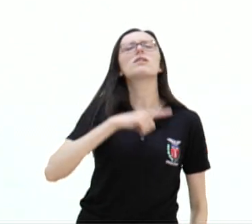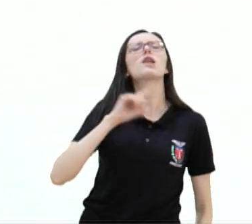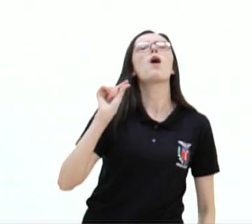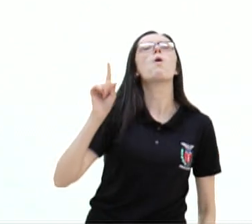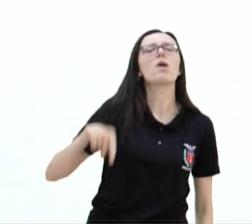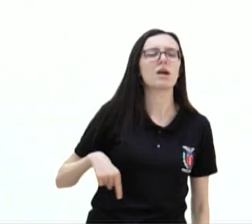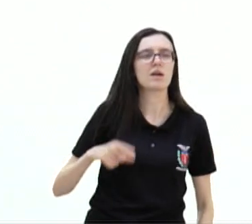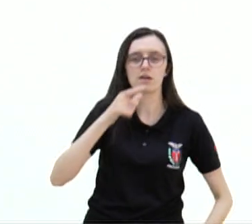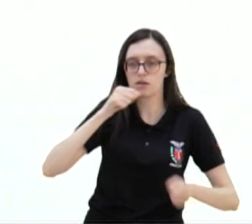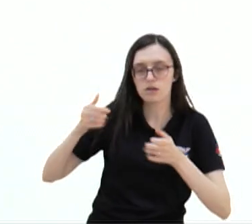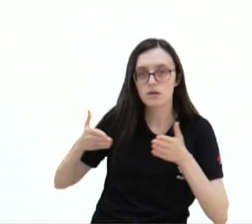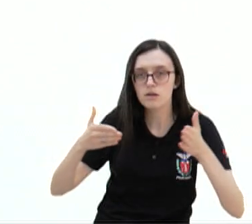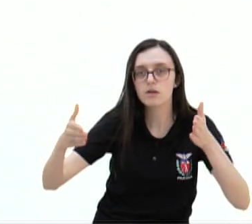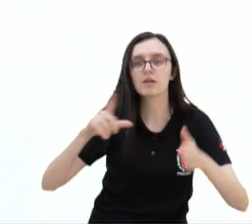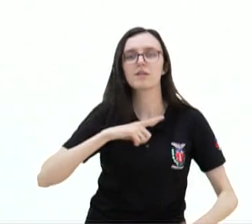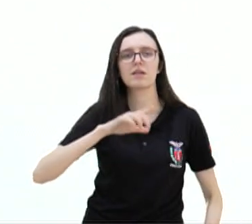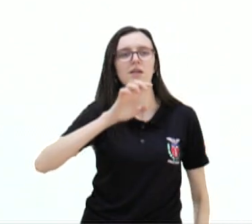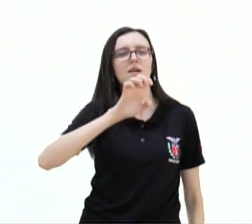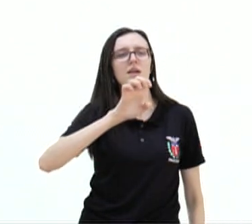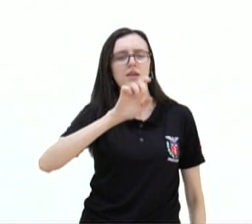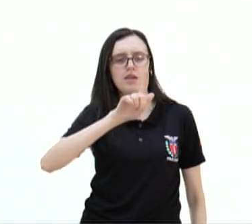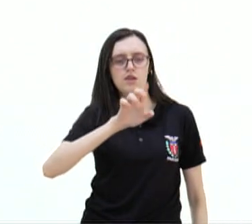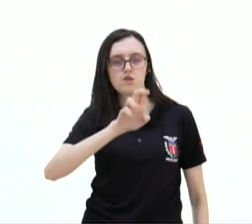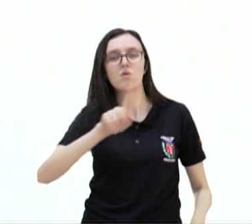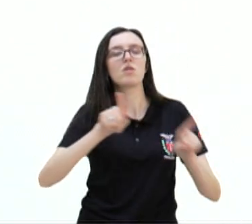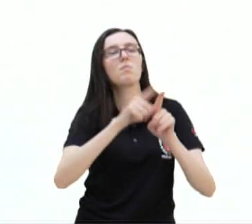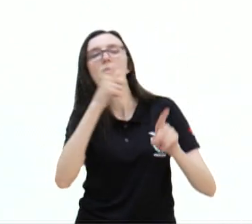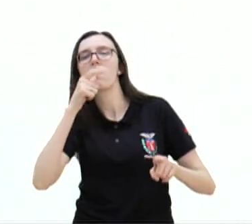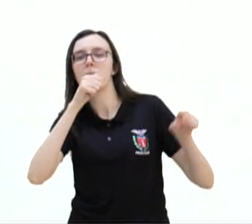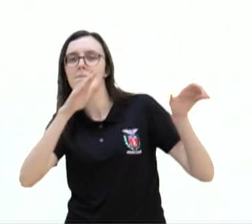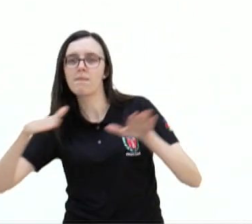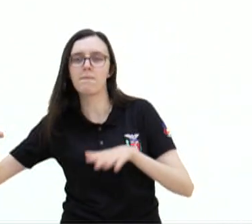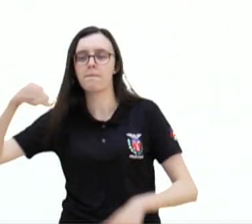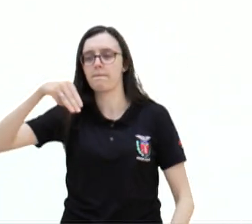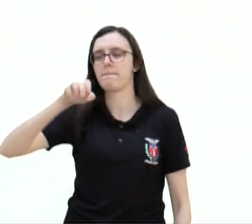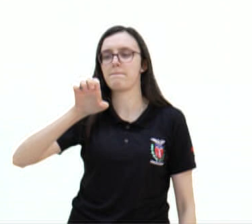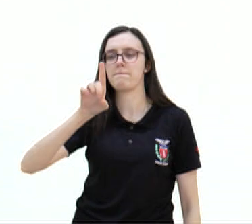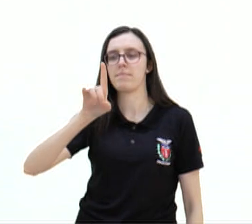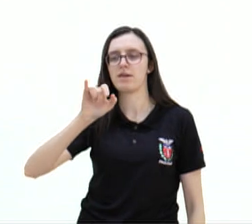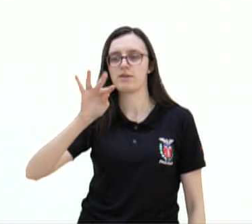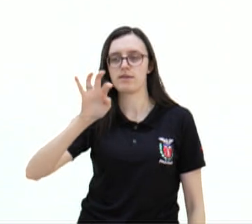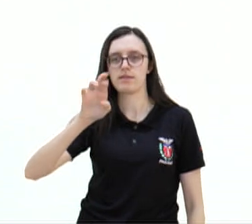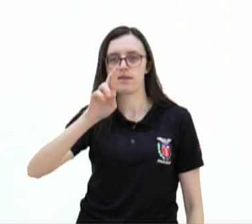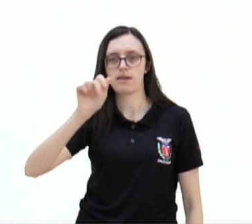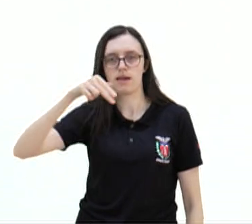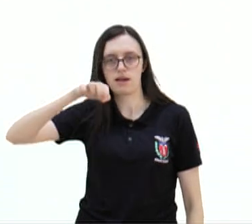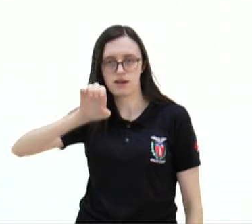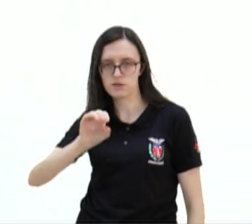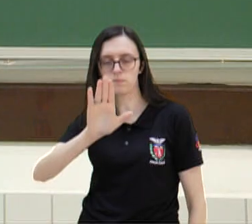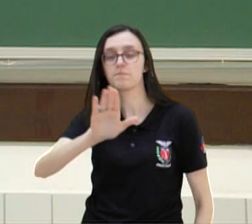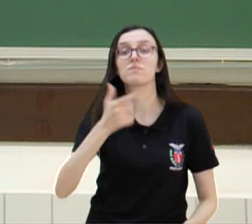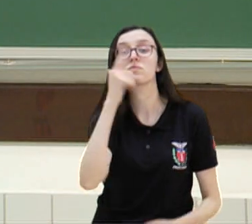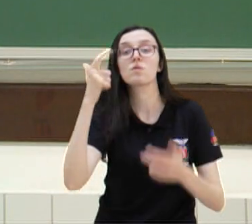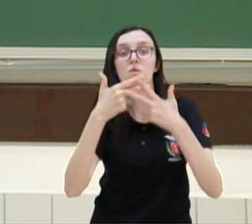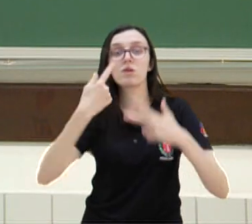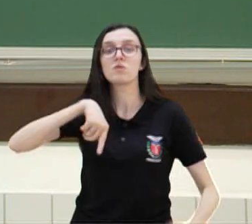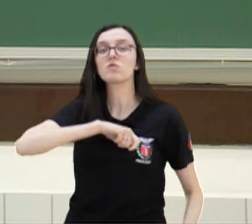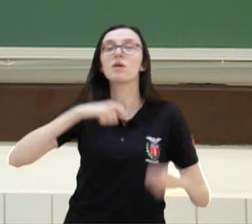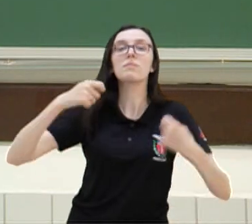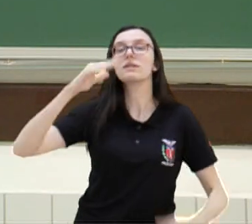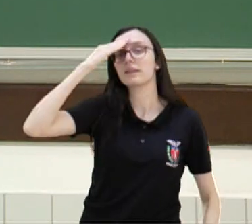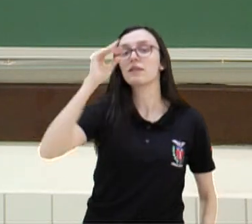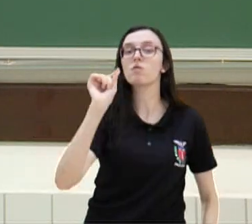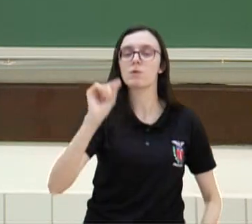mar Egeu e aqui embaixo o mar Mediterrâneo, para a gente se localizar, tá? Outra coisa que a gente precisa